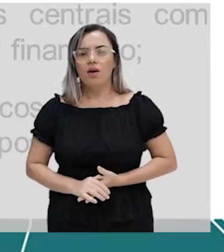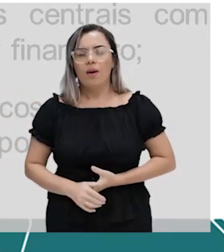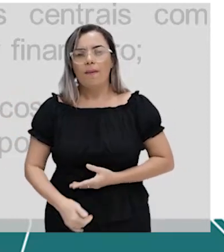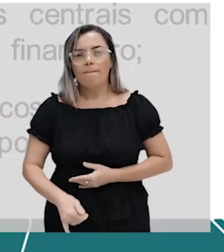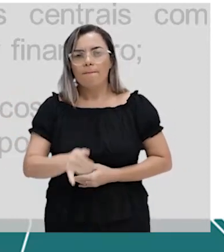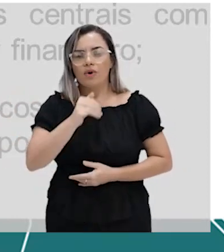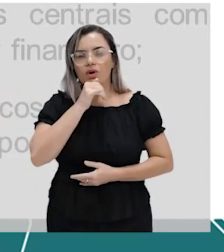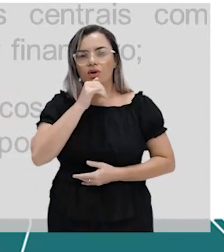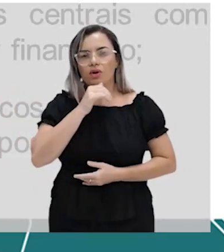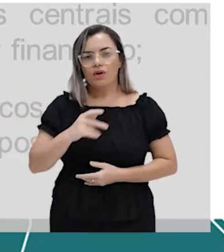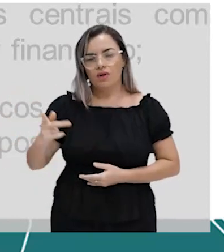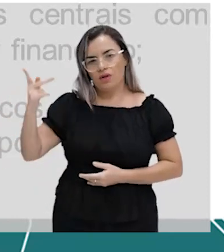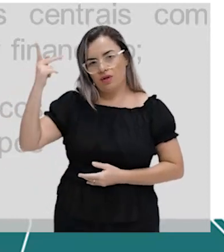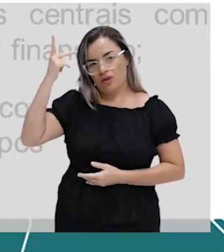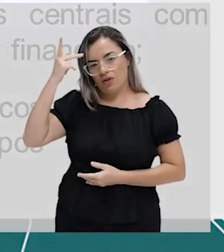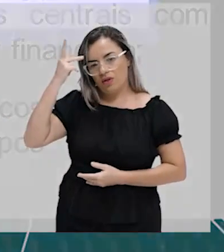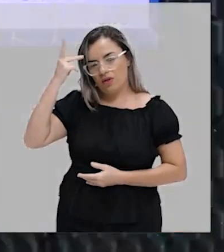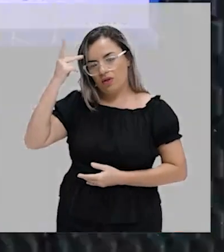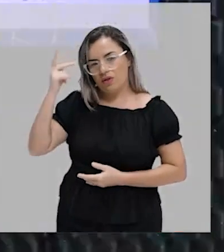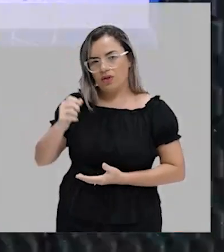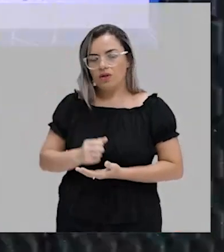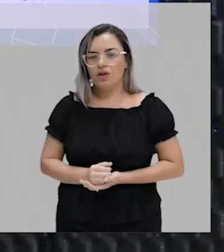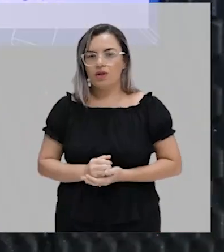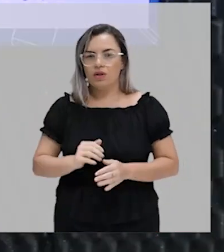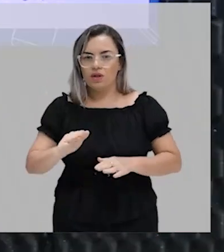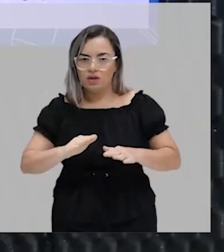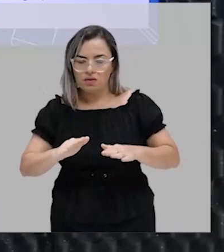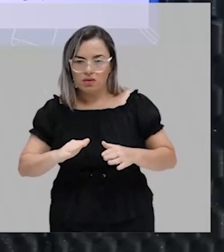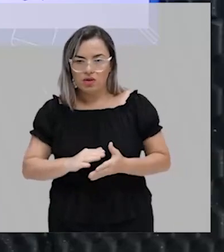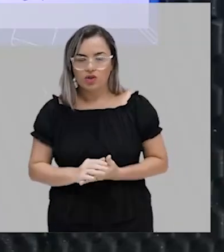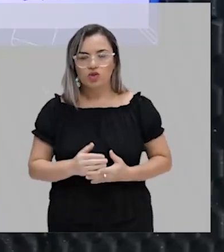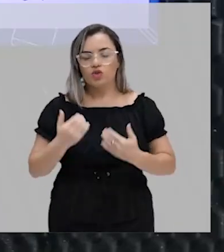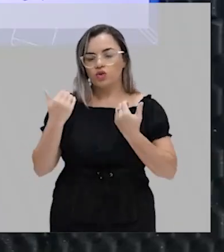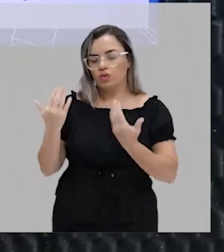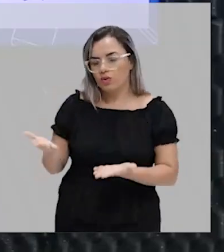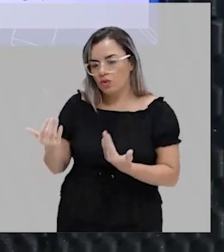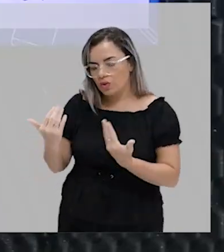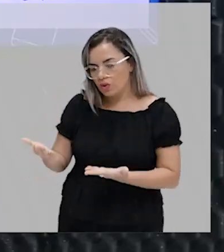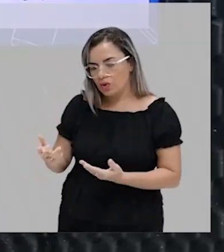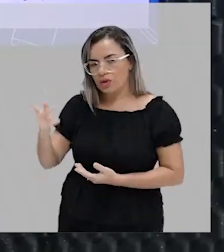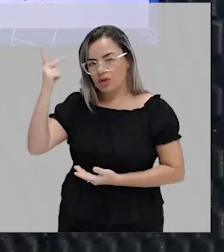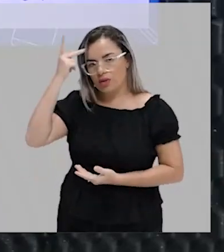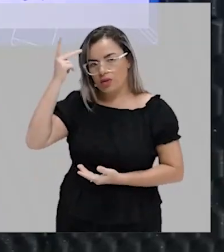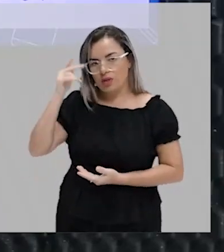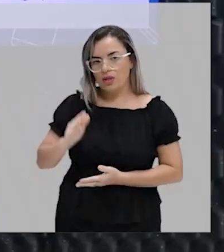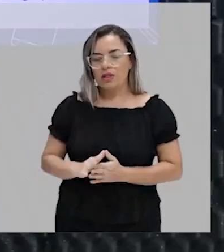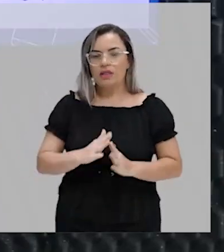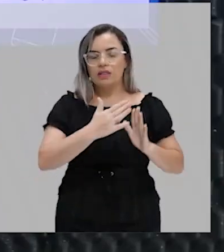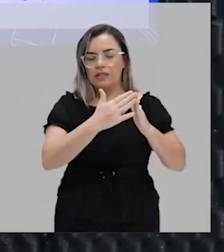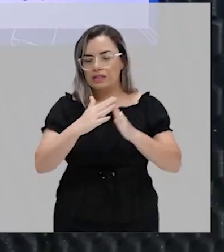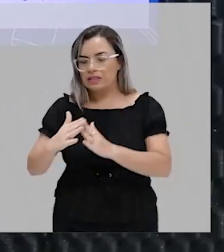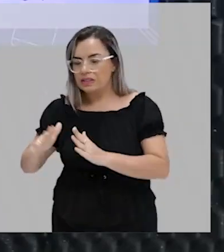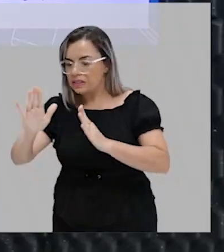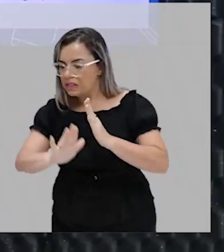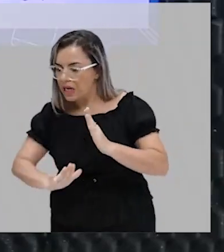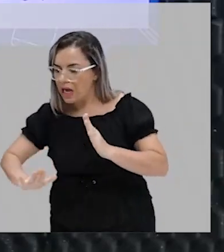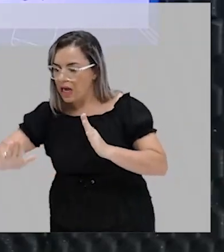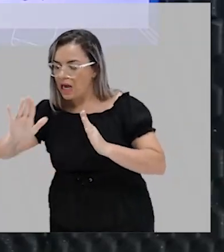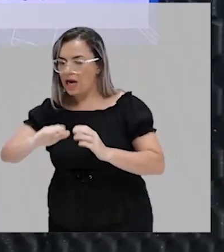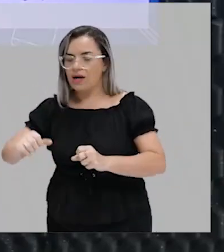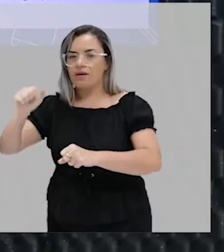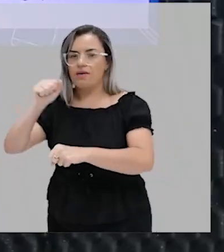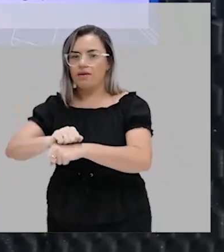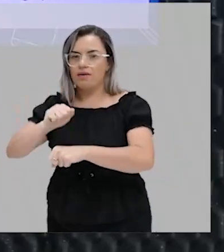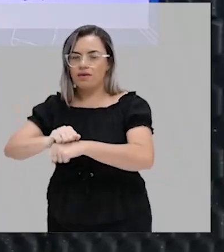um movimento chamado do rolezinho, né? Jovens, principalmente jovens de periferia, de áreas mais pobres, que se reuniam para